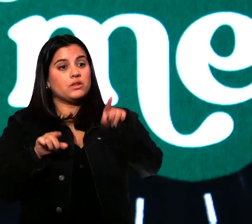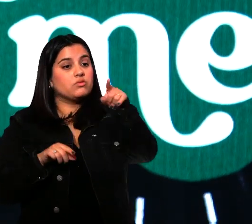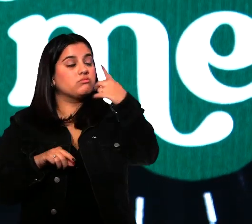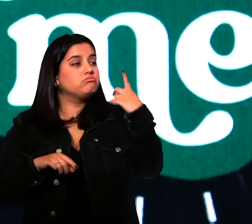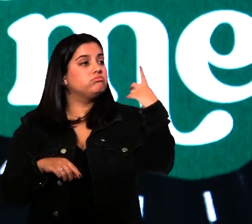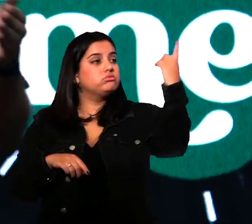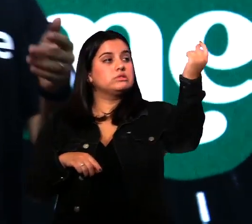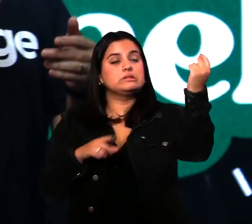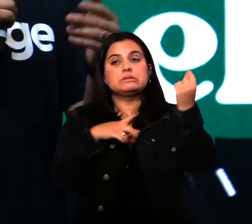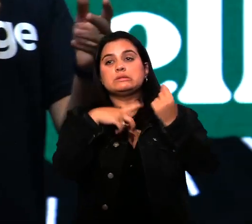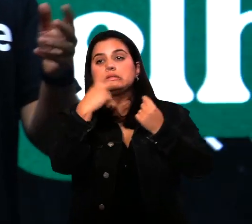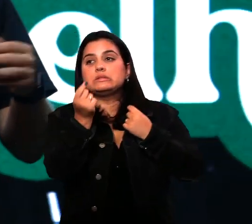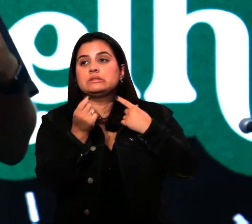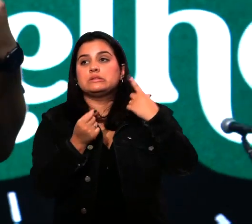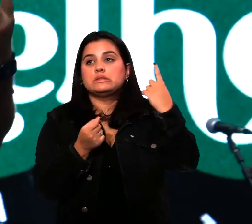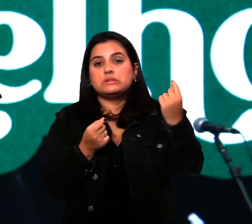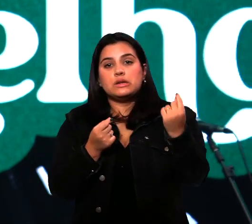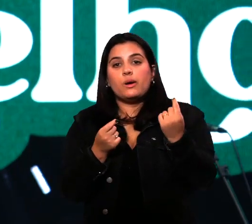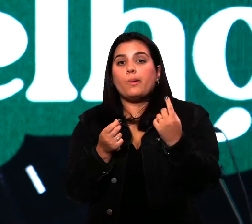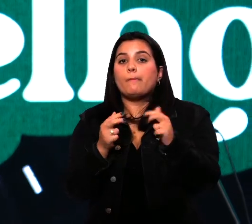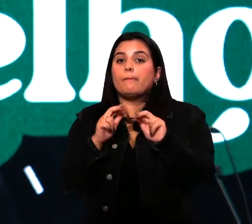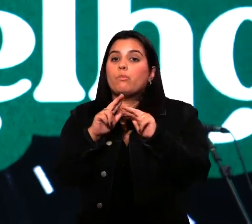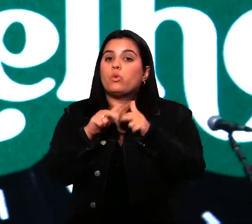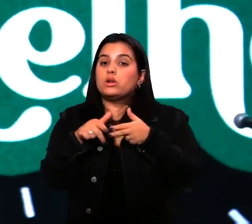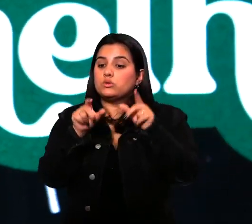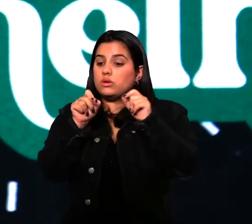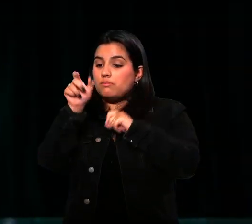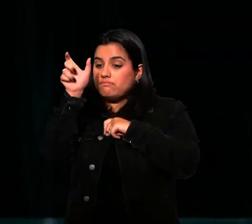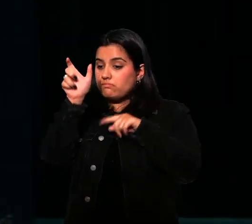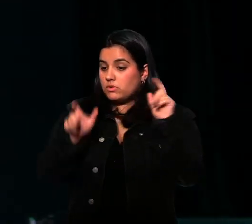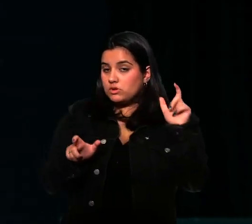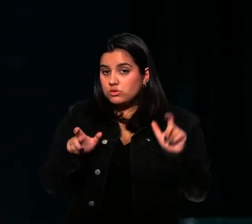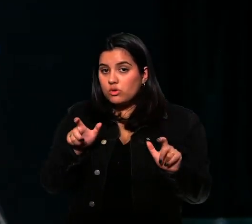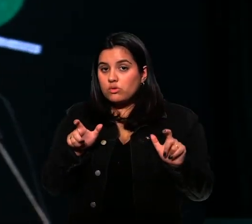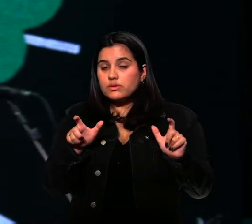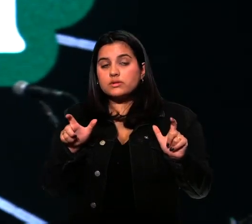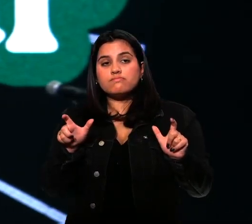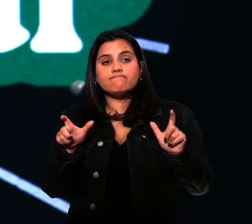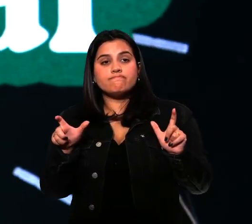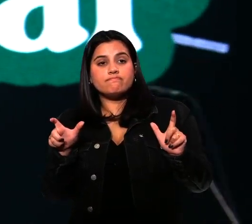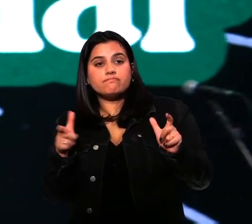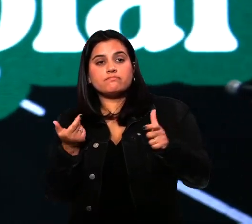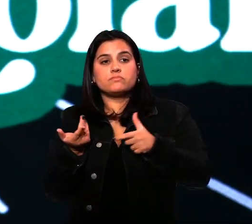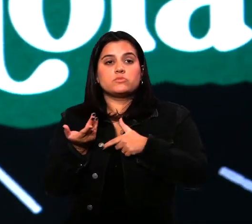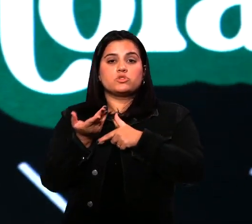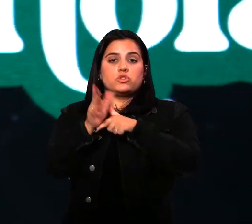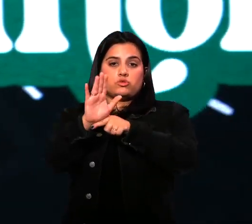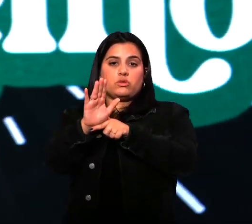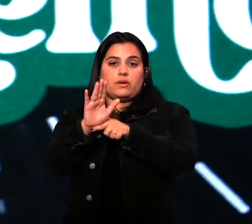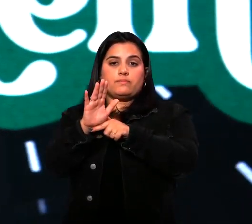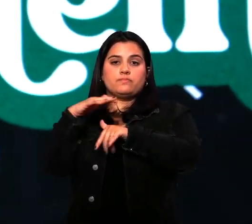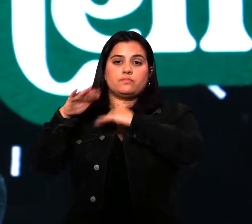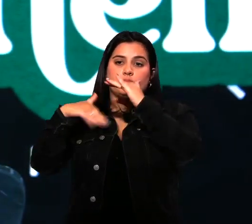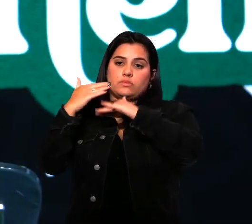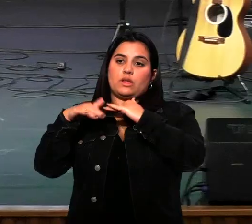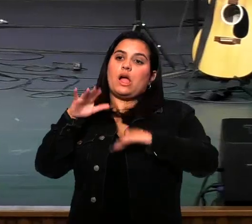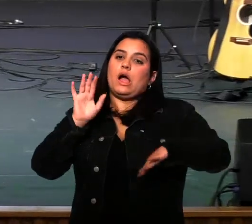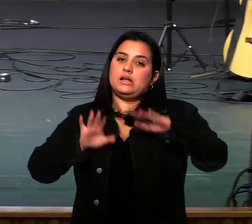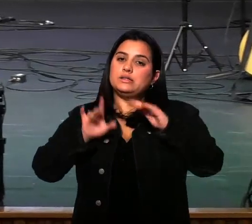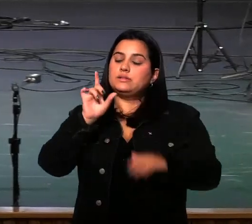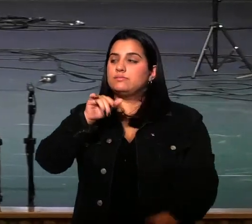crescer. E por isso tem colocado pessoas ao teu redor para te ajudar nesse crescimento. Às vezes é meio brusco,